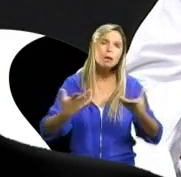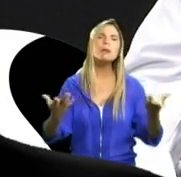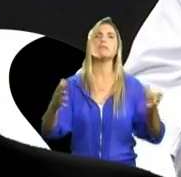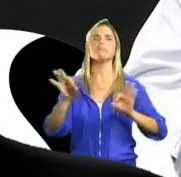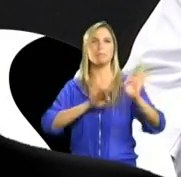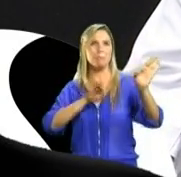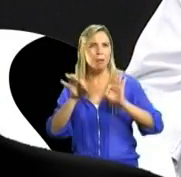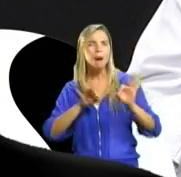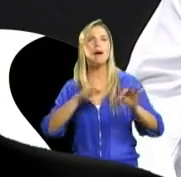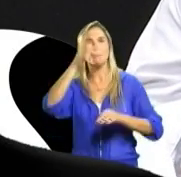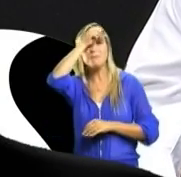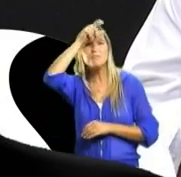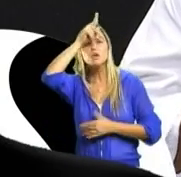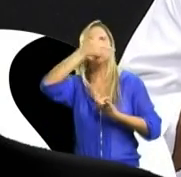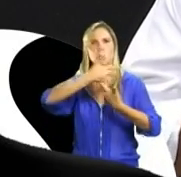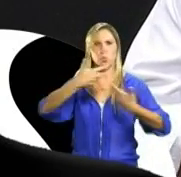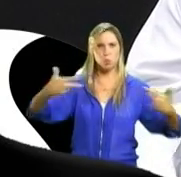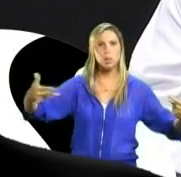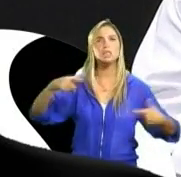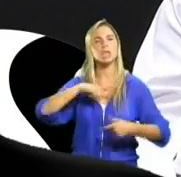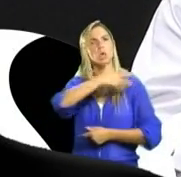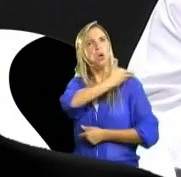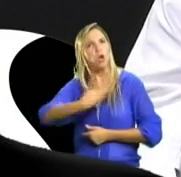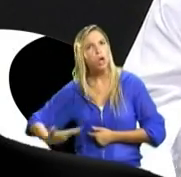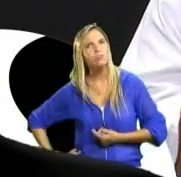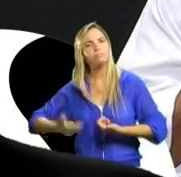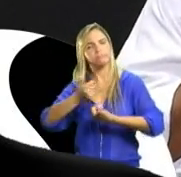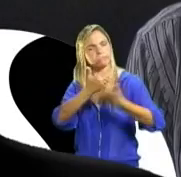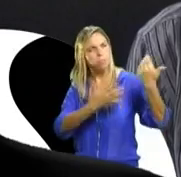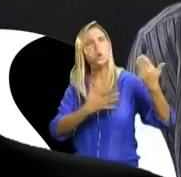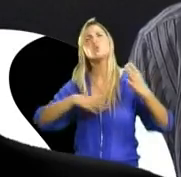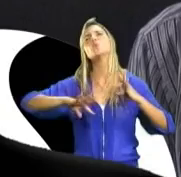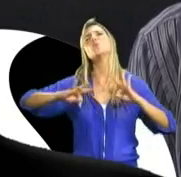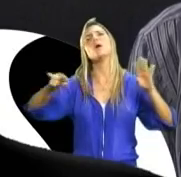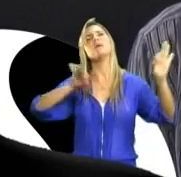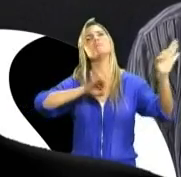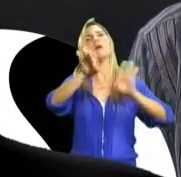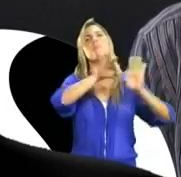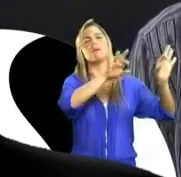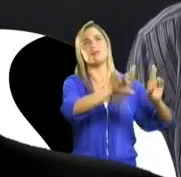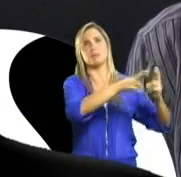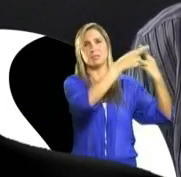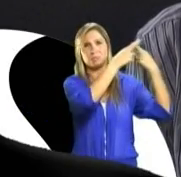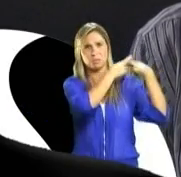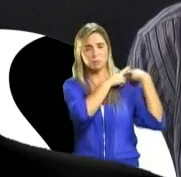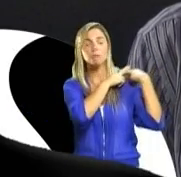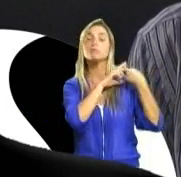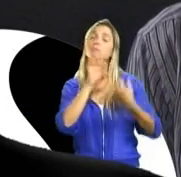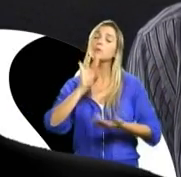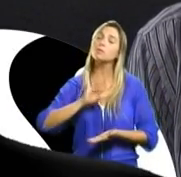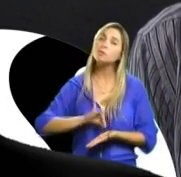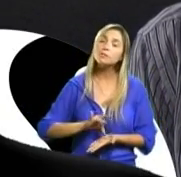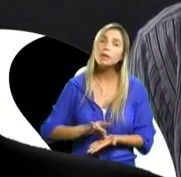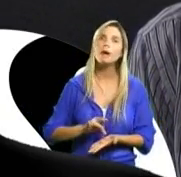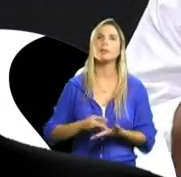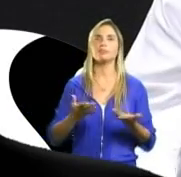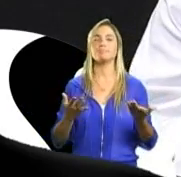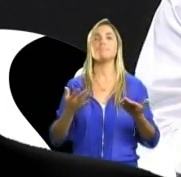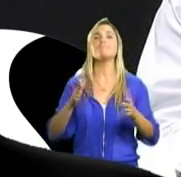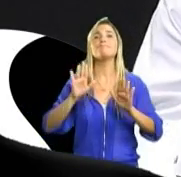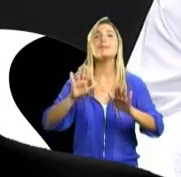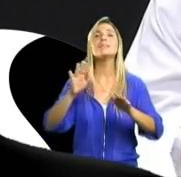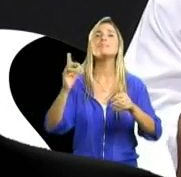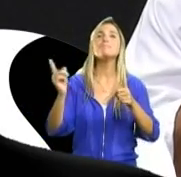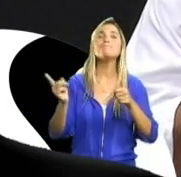que a violência e as suas diversas formas de manifestação, elas são muito mais evidenciadas no âmbito micro, no